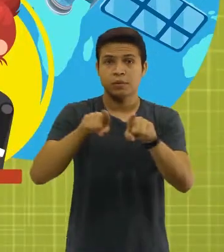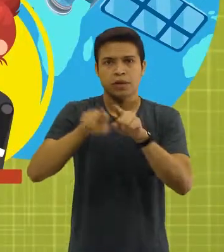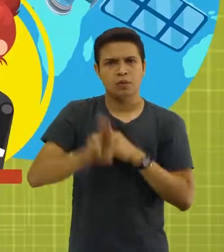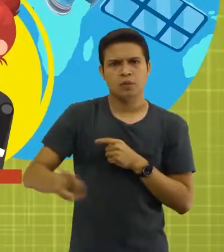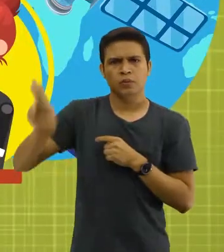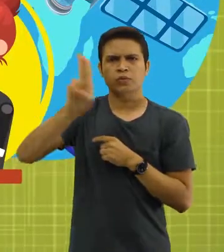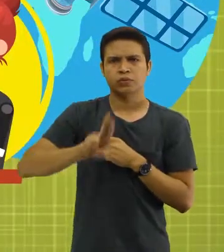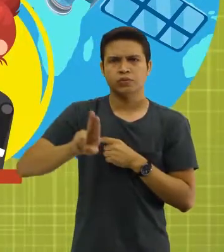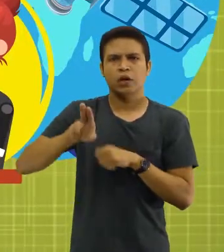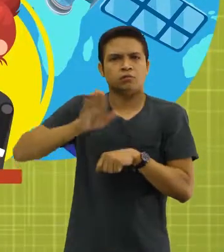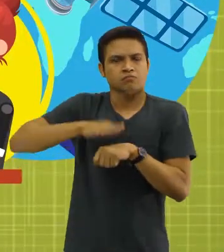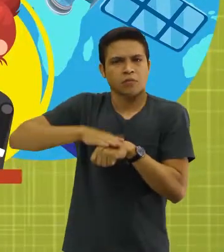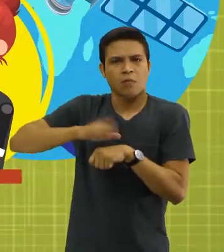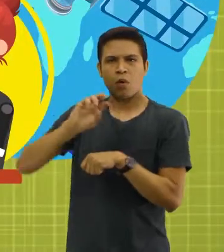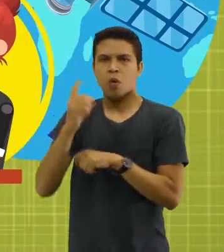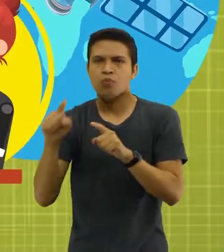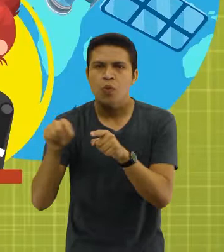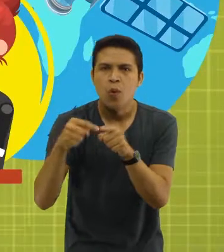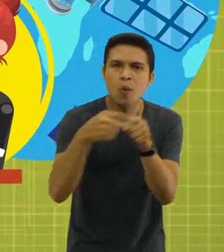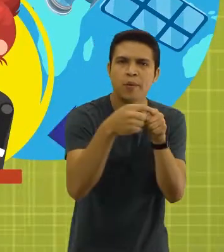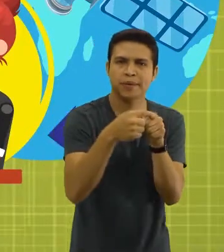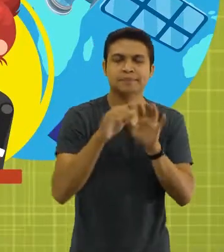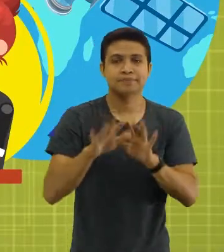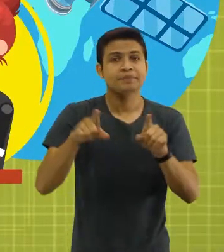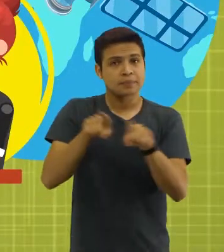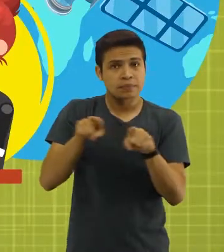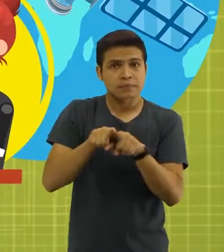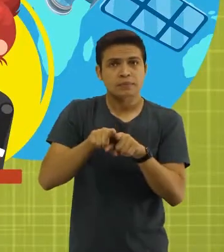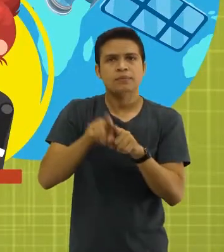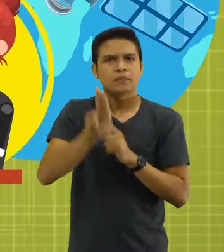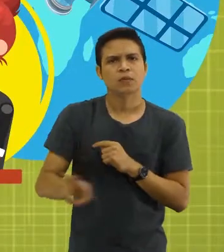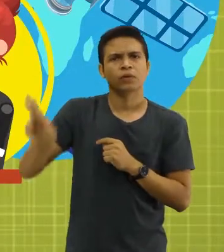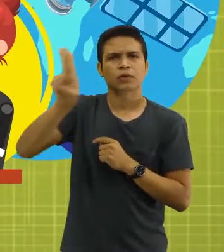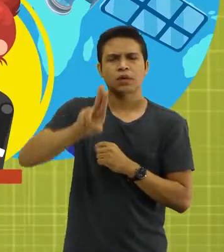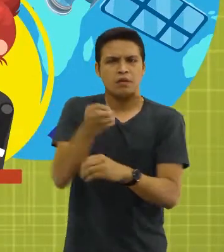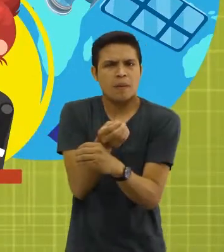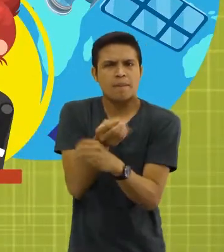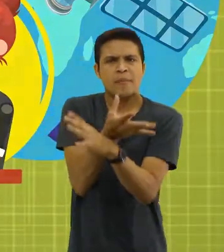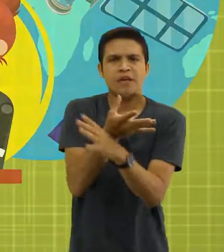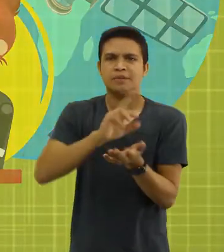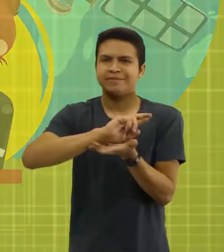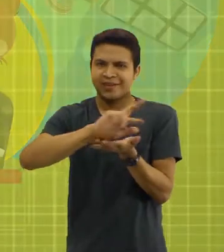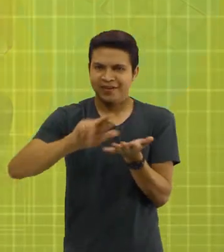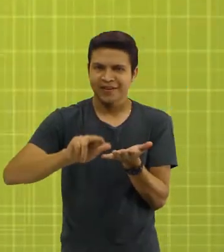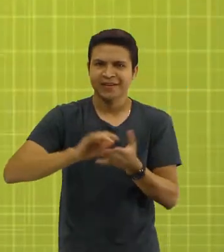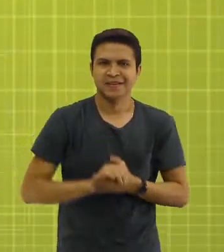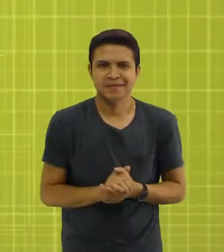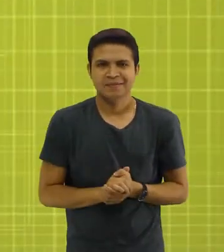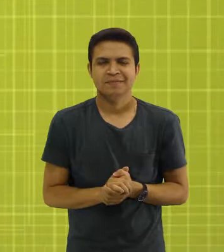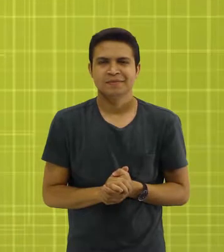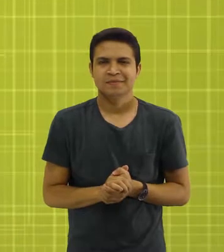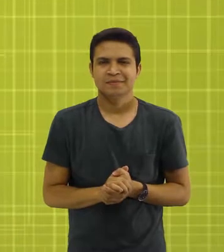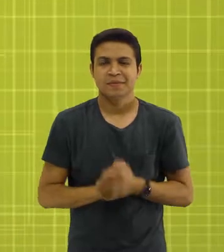de informação, utilizados isoladamente ou combinados, e veiculados pelos diversos meios de